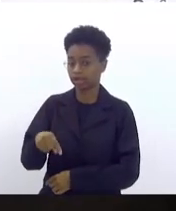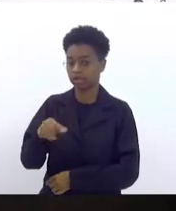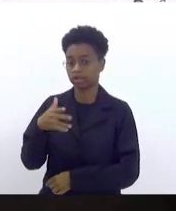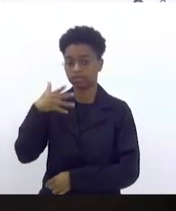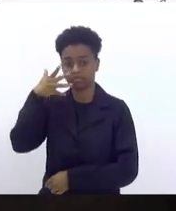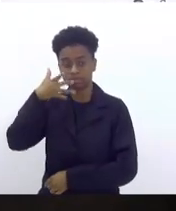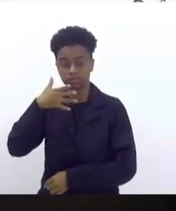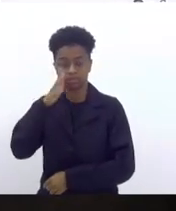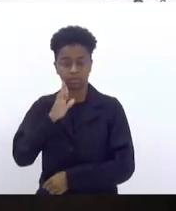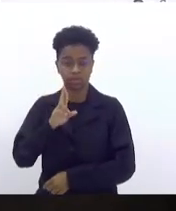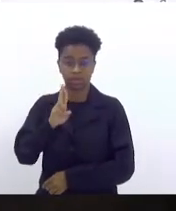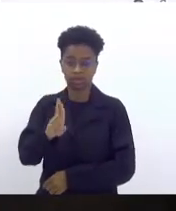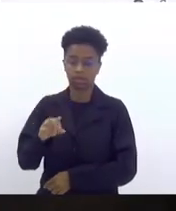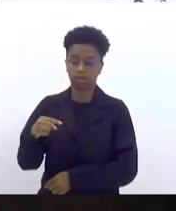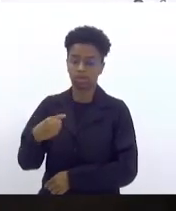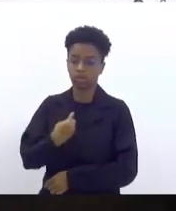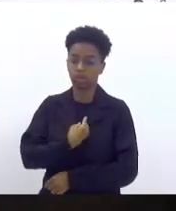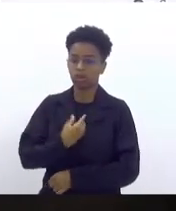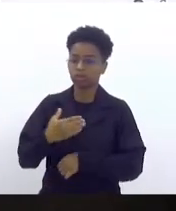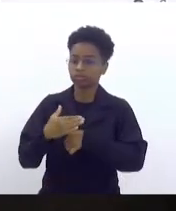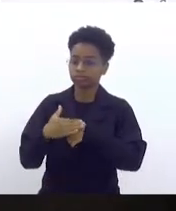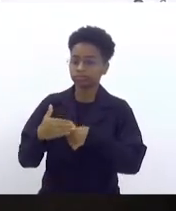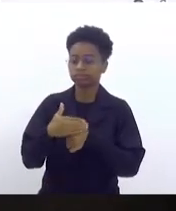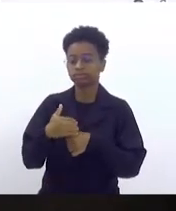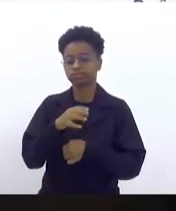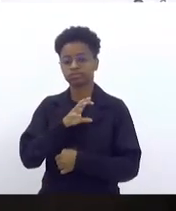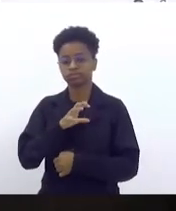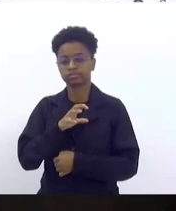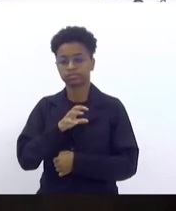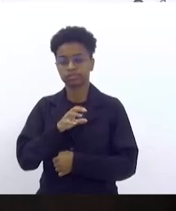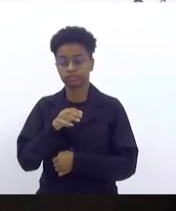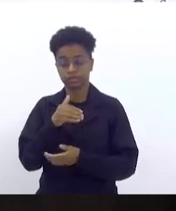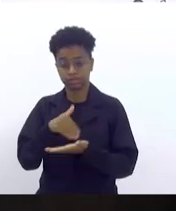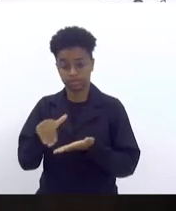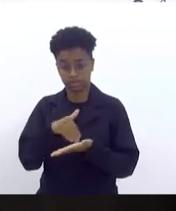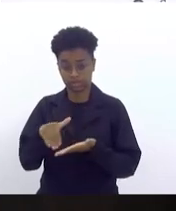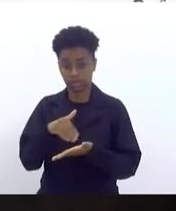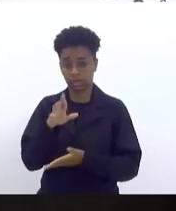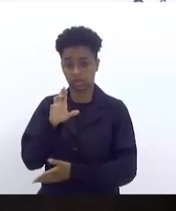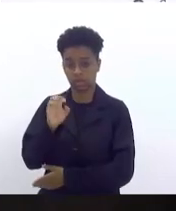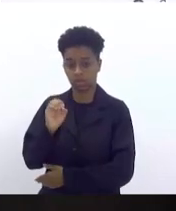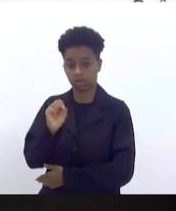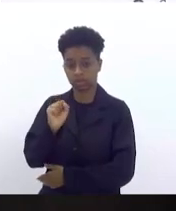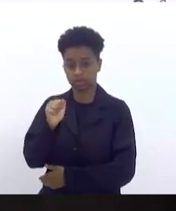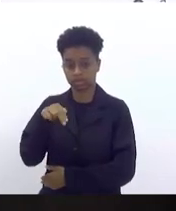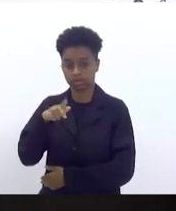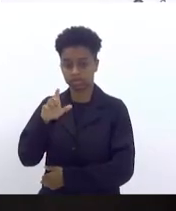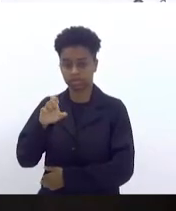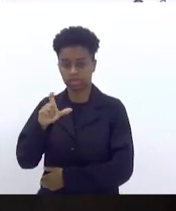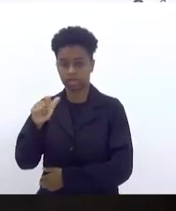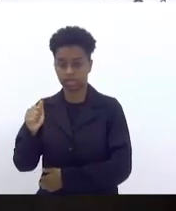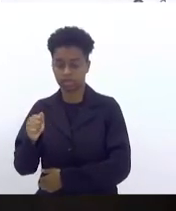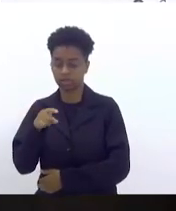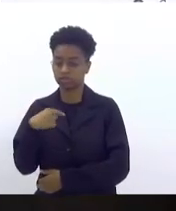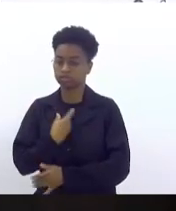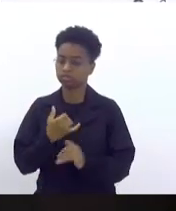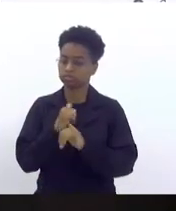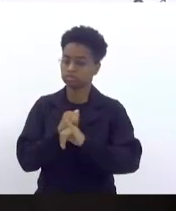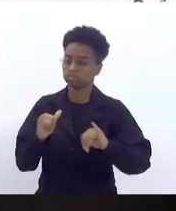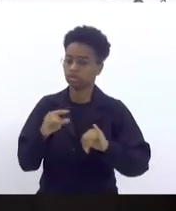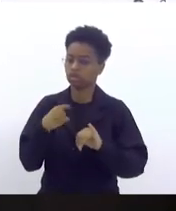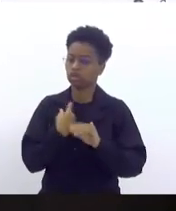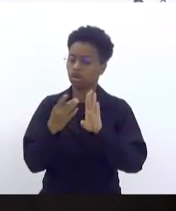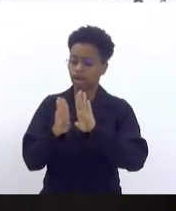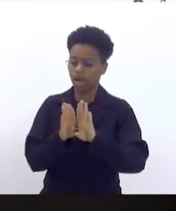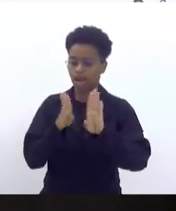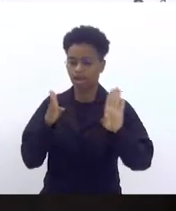da nossa querida secretária Rosângela Gomes as nossas portas abertas para